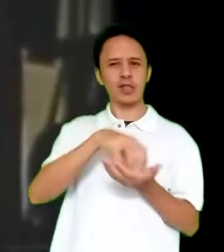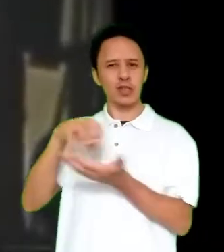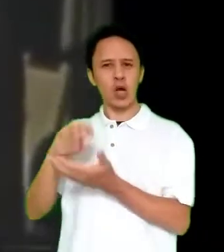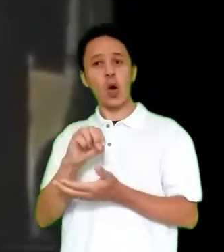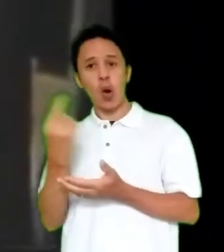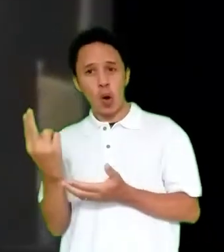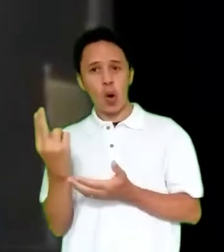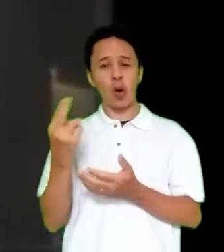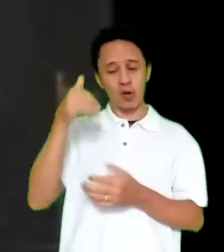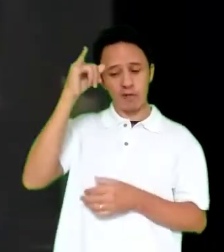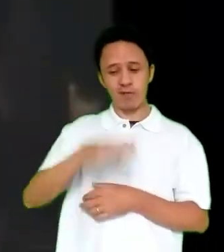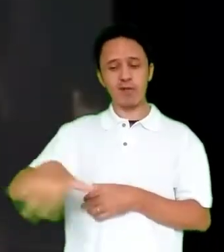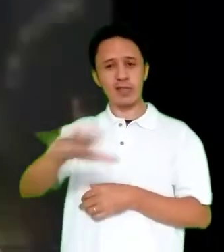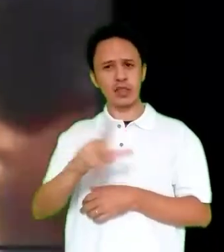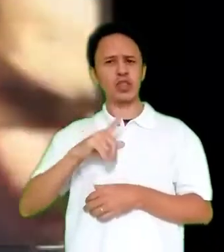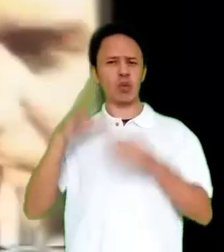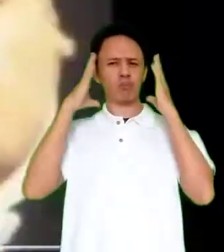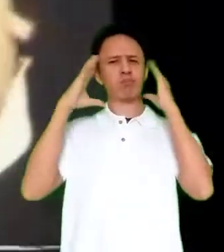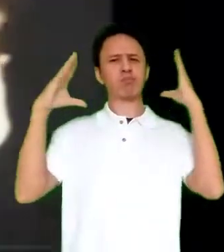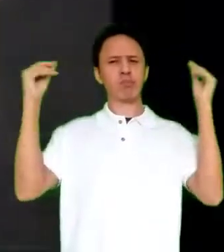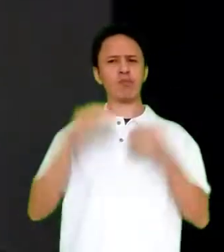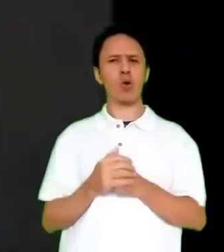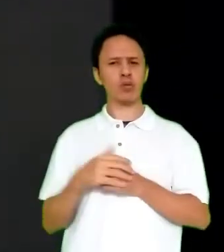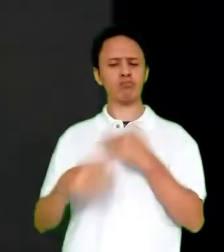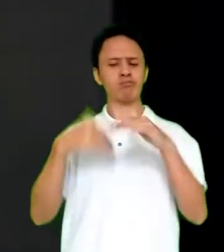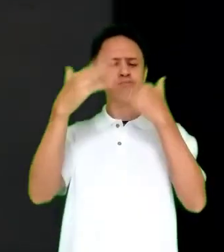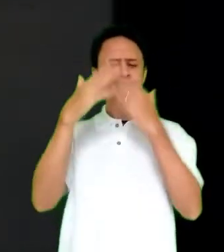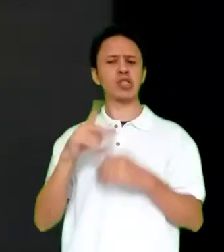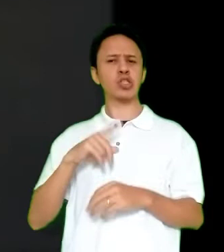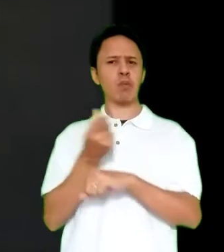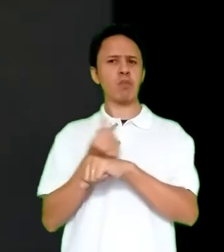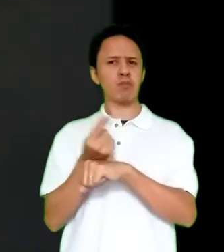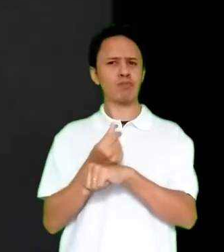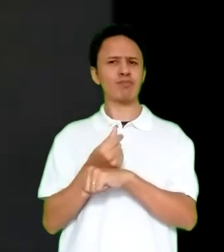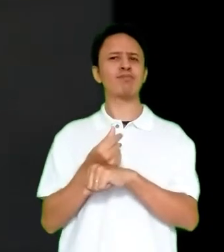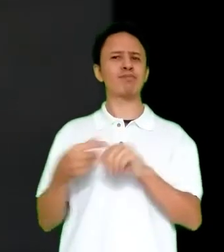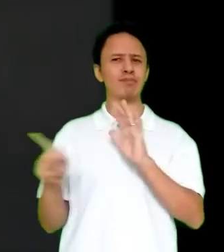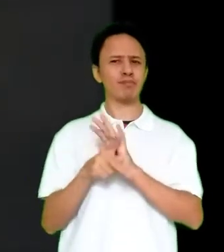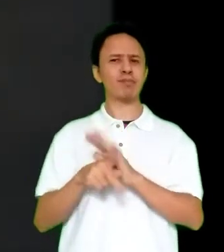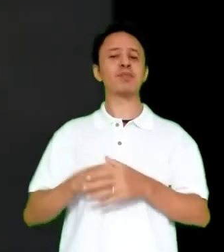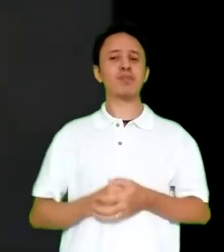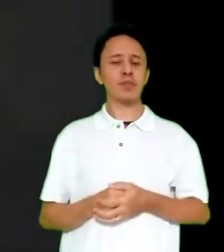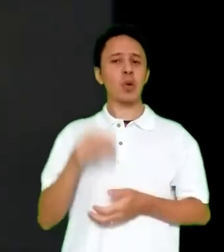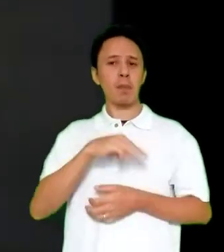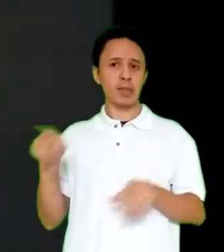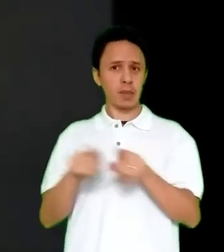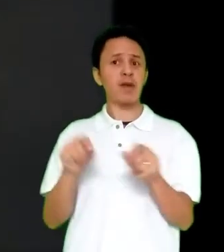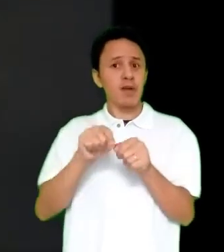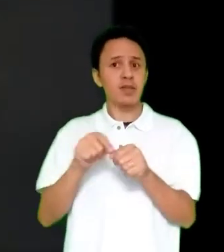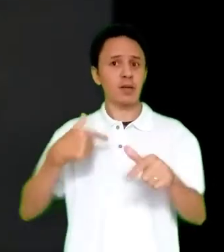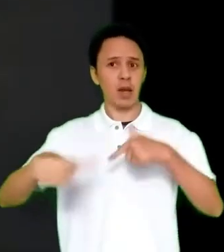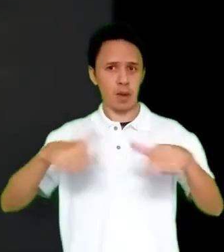campo, com todo conforto, e levavam adiante os negócios com capital próprio. O mestre também executava o